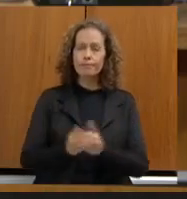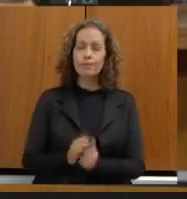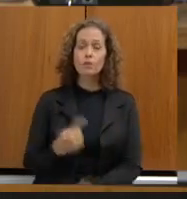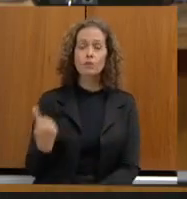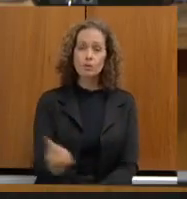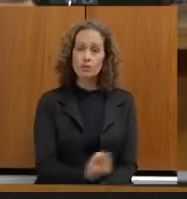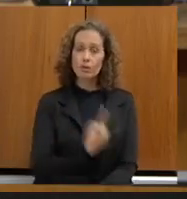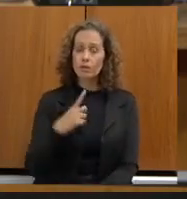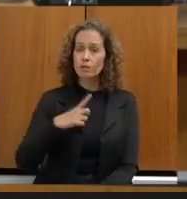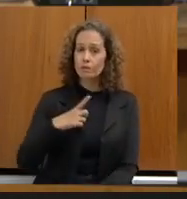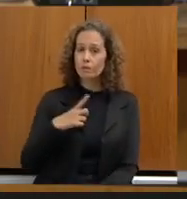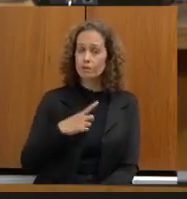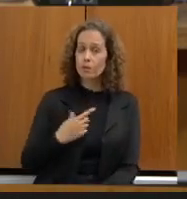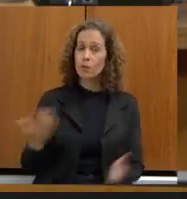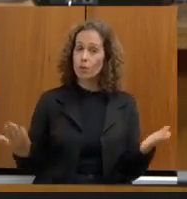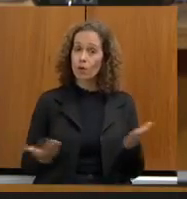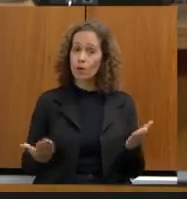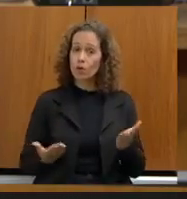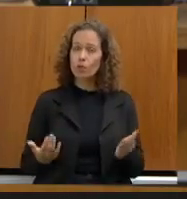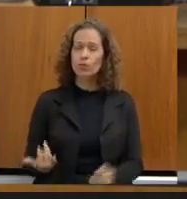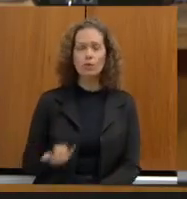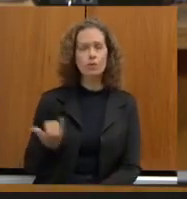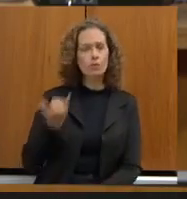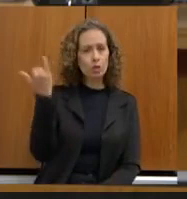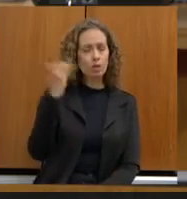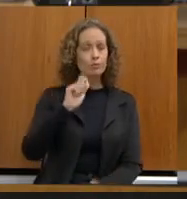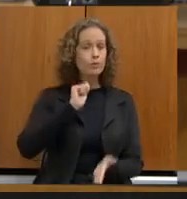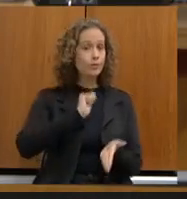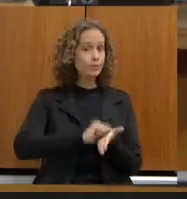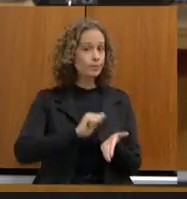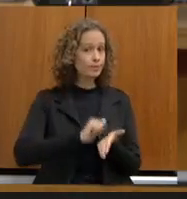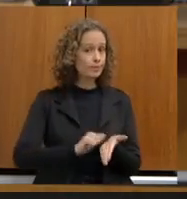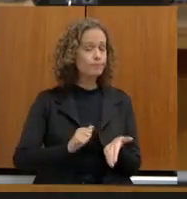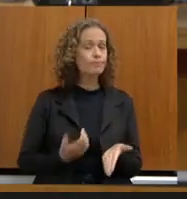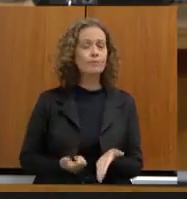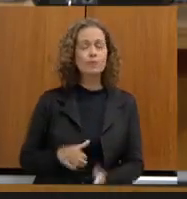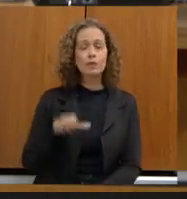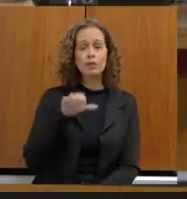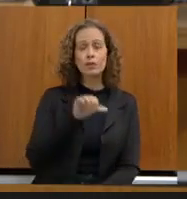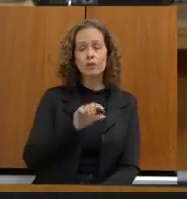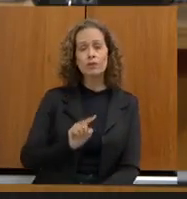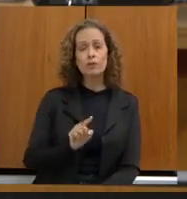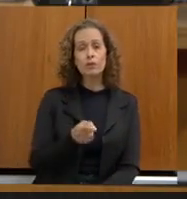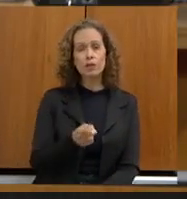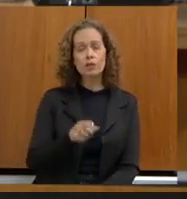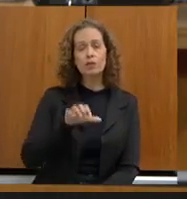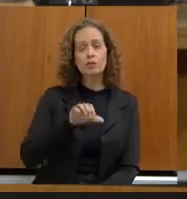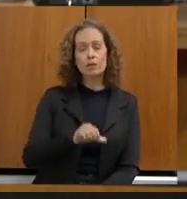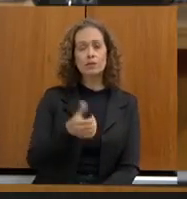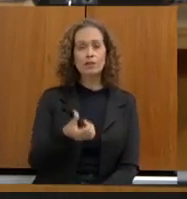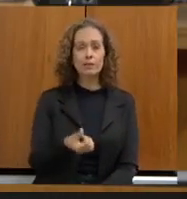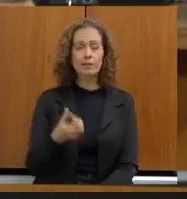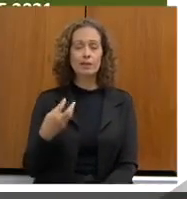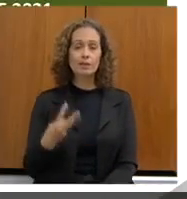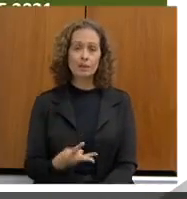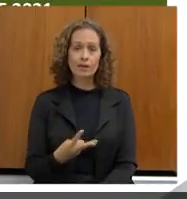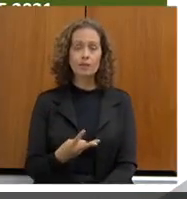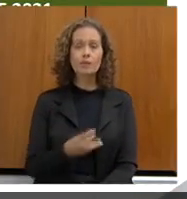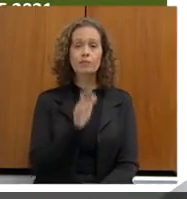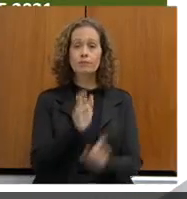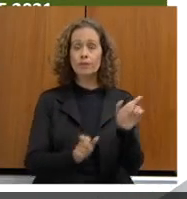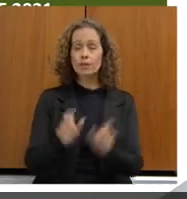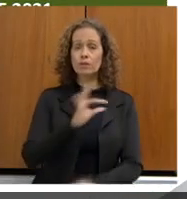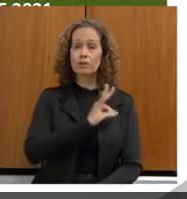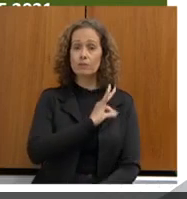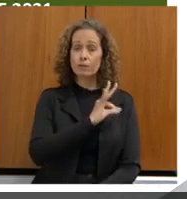temos hoje é importante que se registro isso 9963 policiais